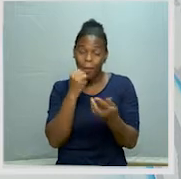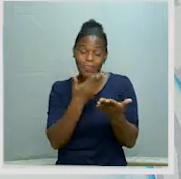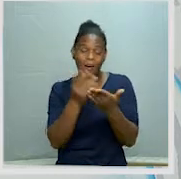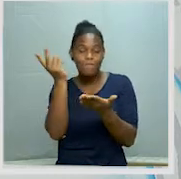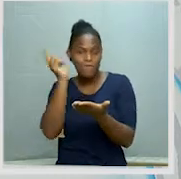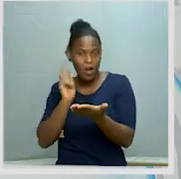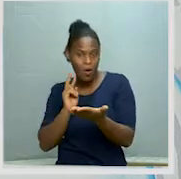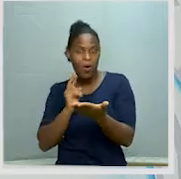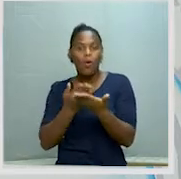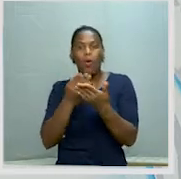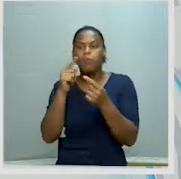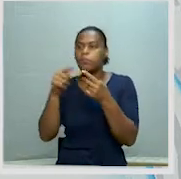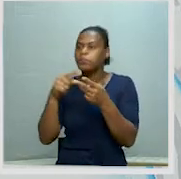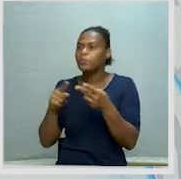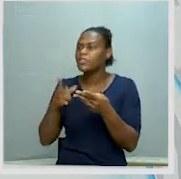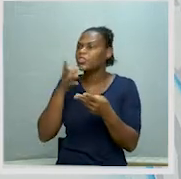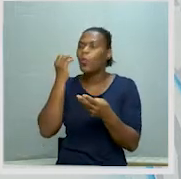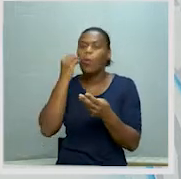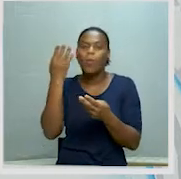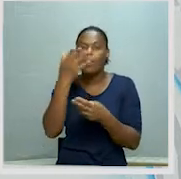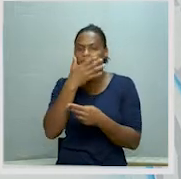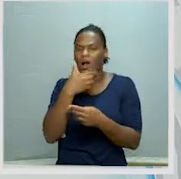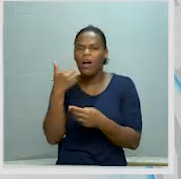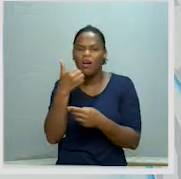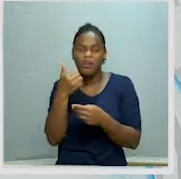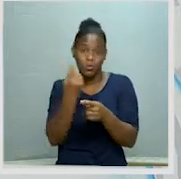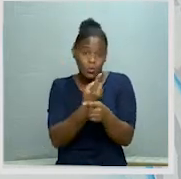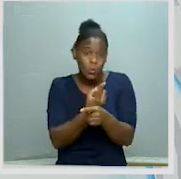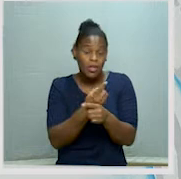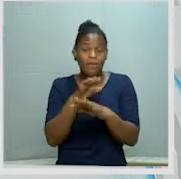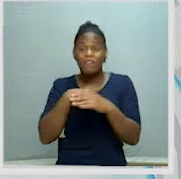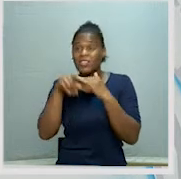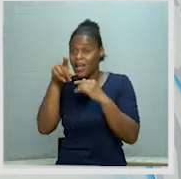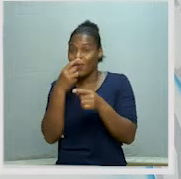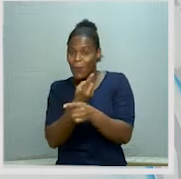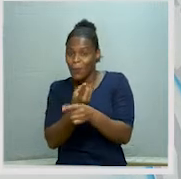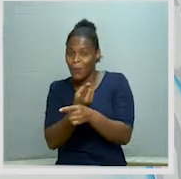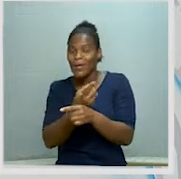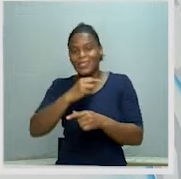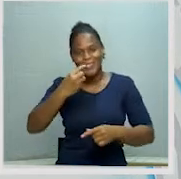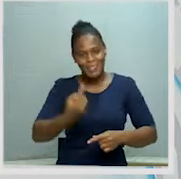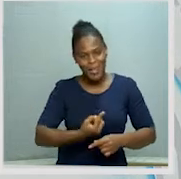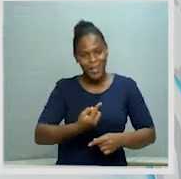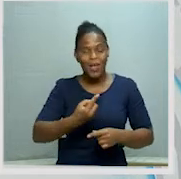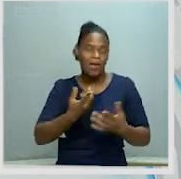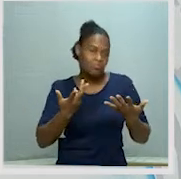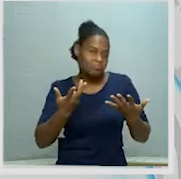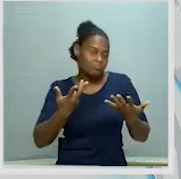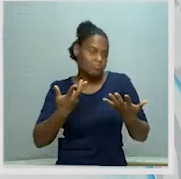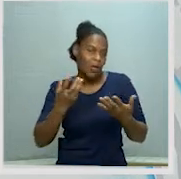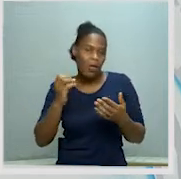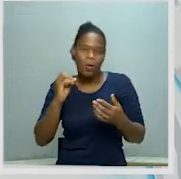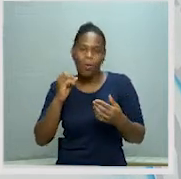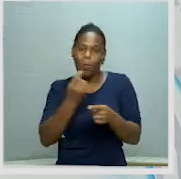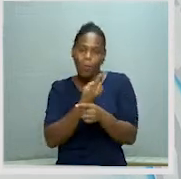atribui valores ou categorias estéticos às coisas, fazendo com que essas coisas se tornem